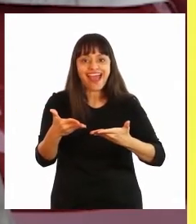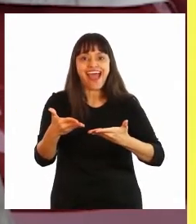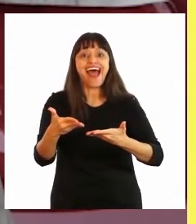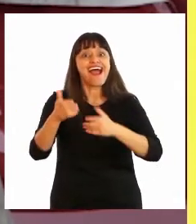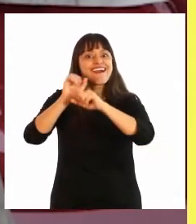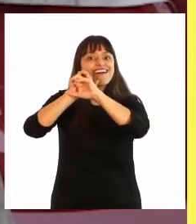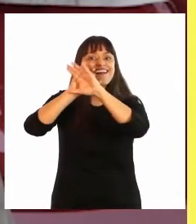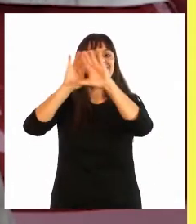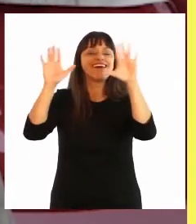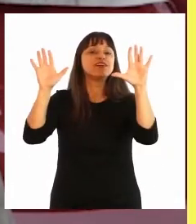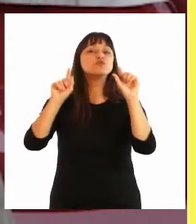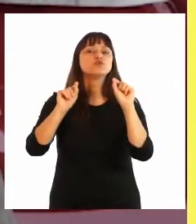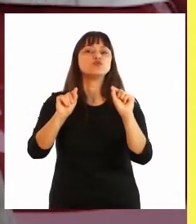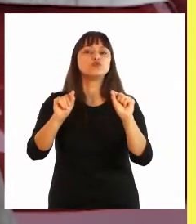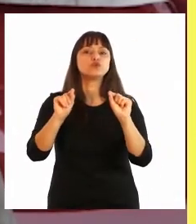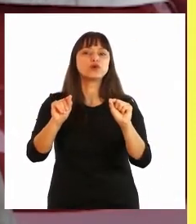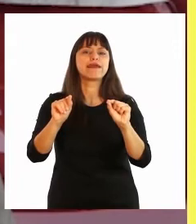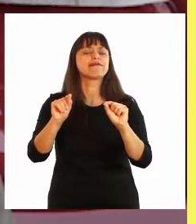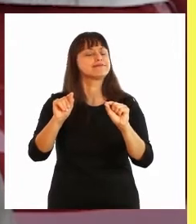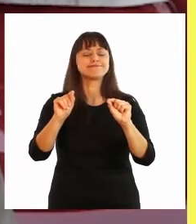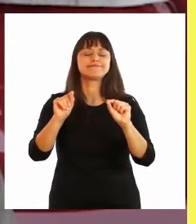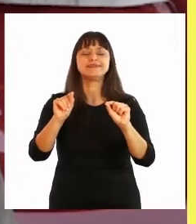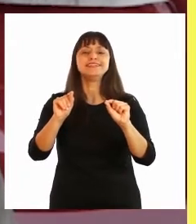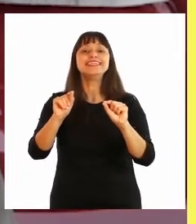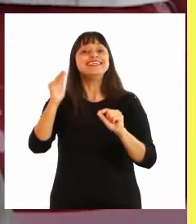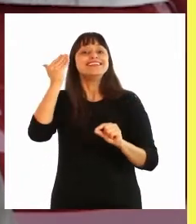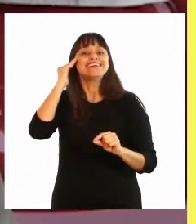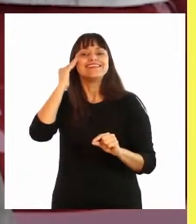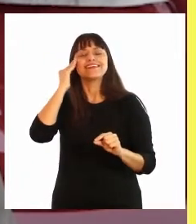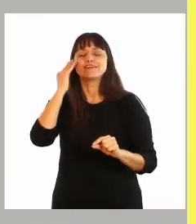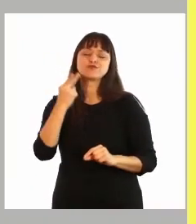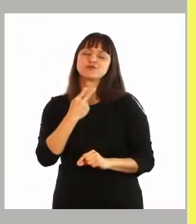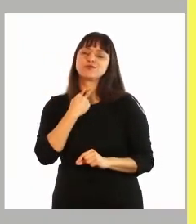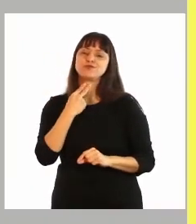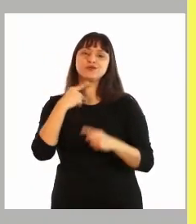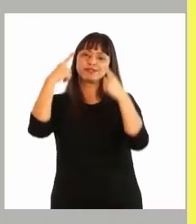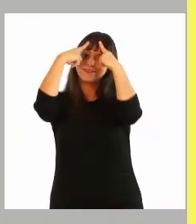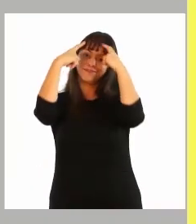num novo campo com menos violência. É isso que eu penso, pelo menos, assim.